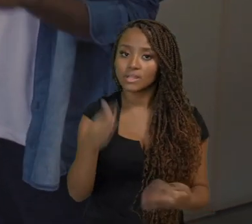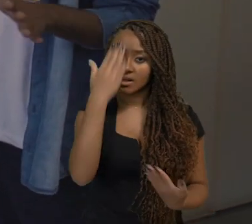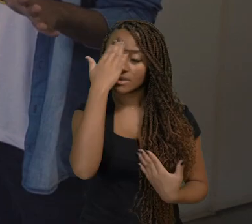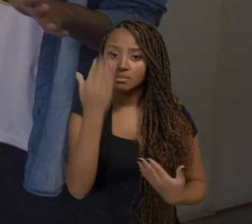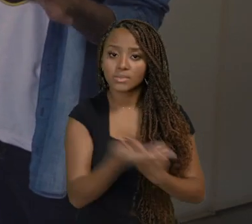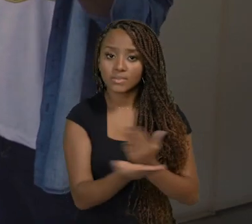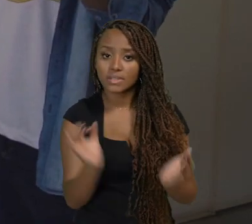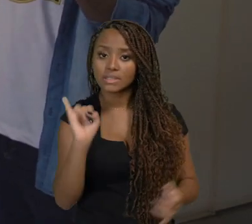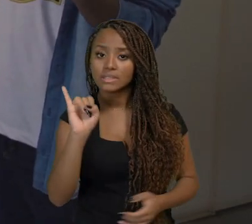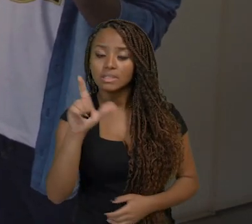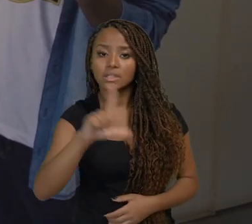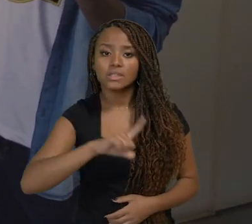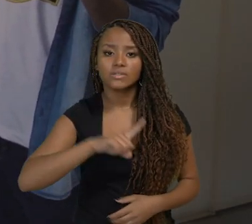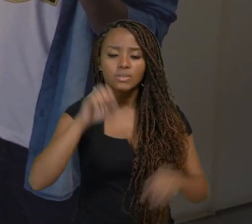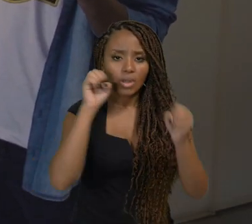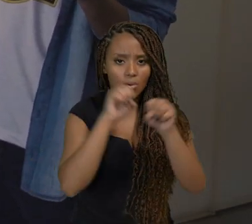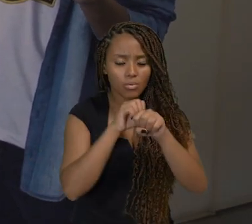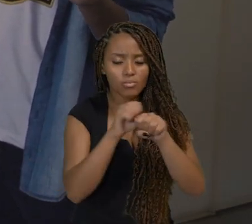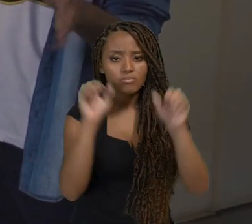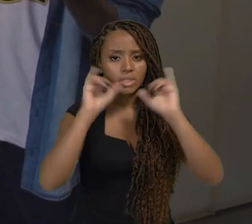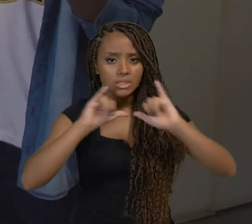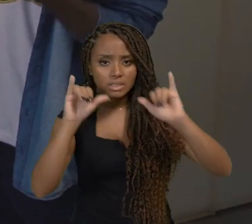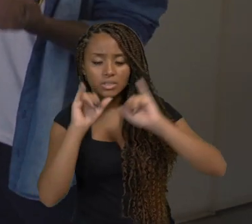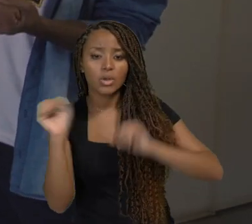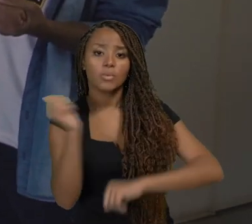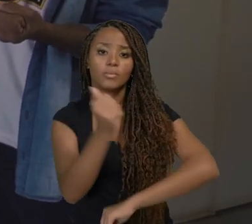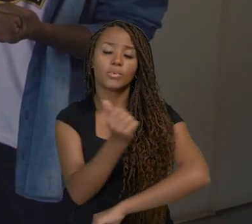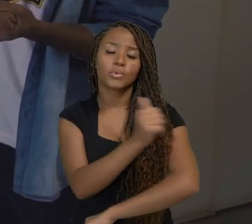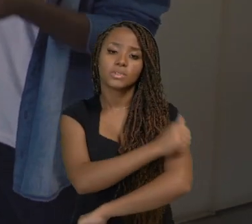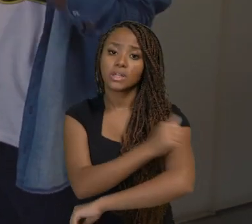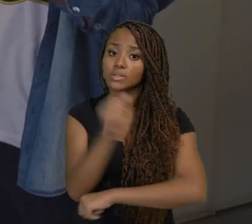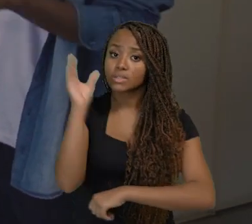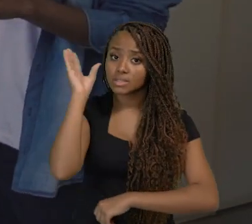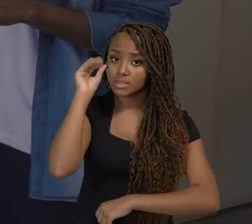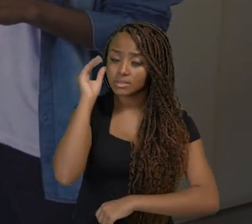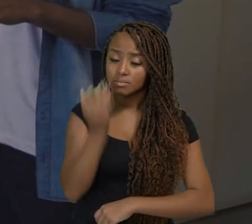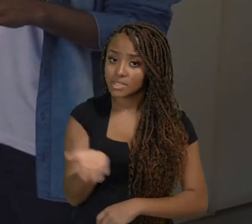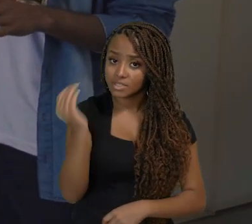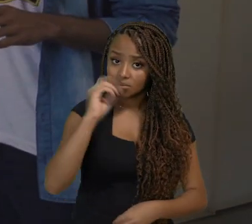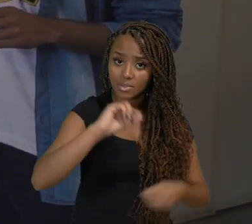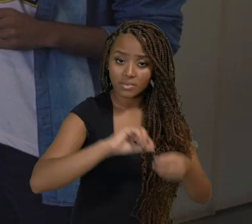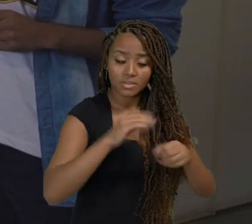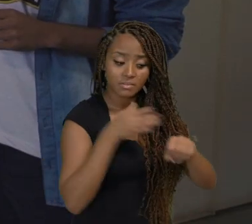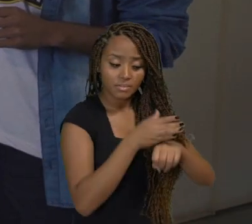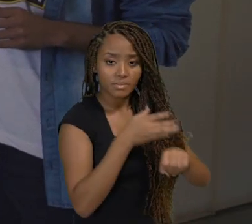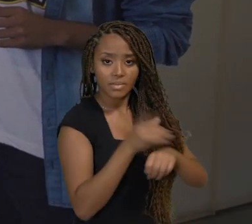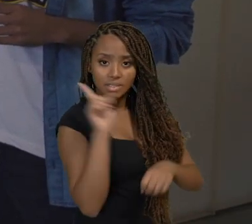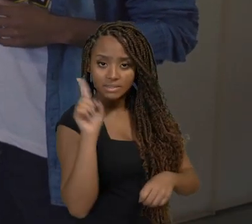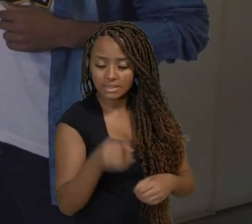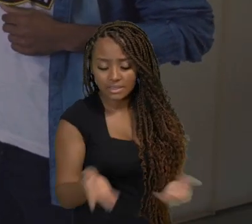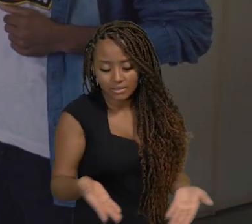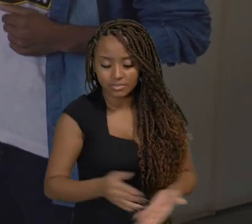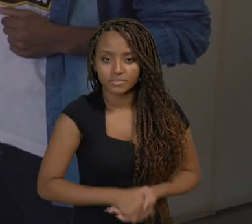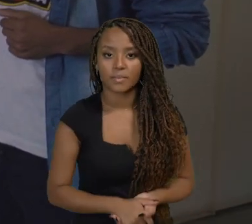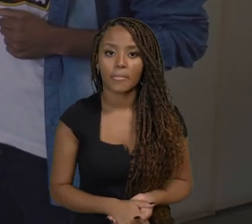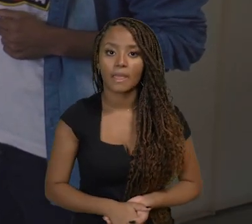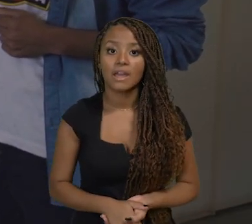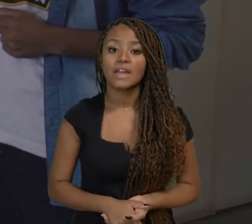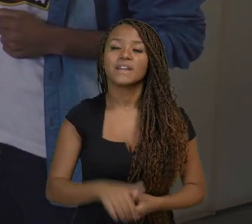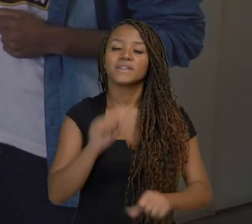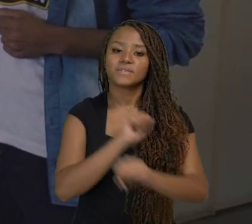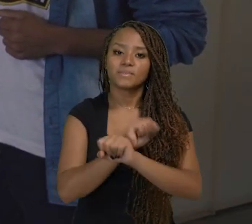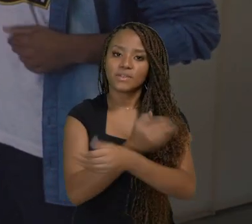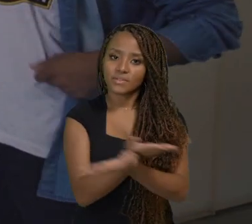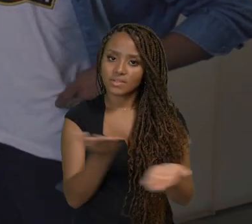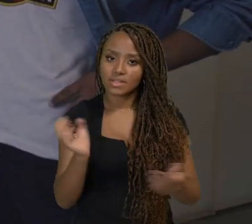você tiver algum recadinho para os alunos que estão assistindo a gente aqui, para chamar eles para fazerem isso, esse é o momento. Pessoal, espero vocês em